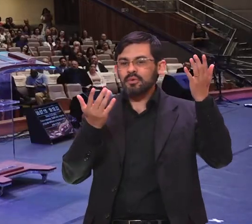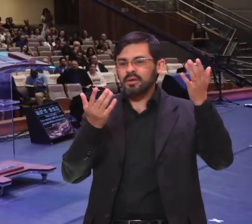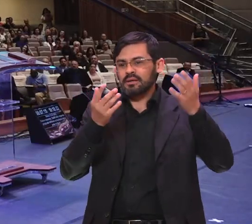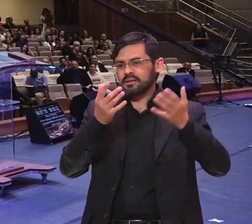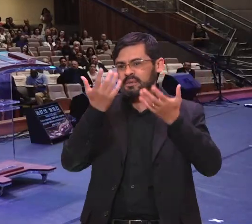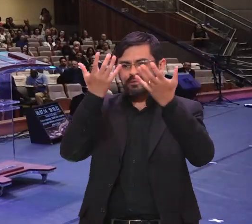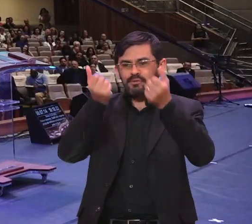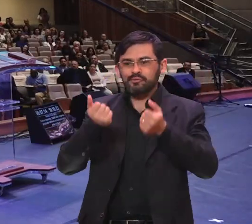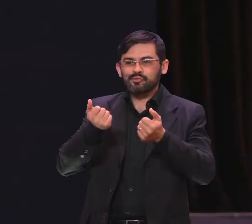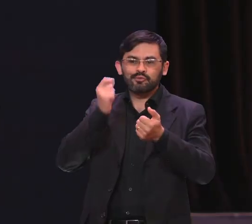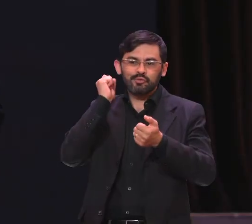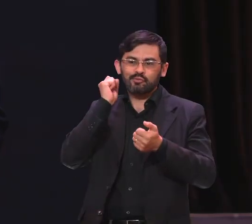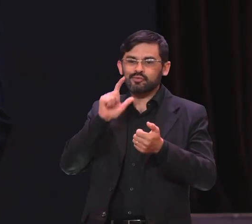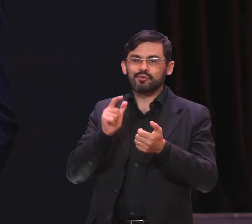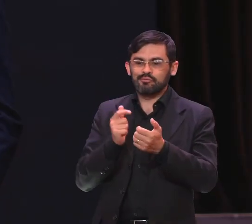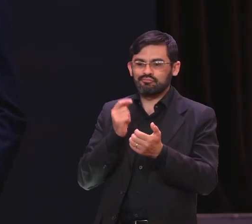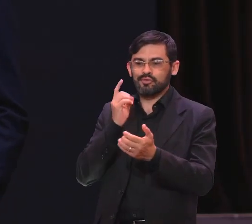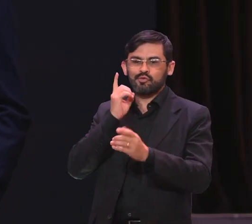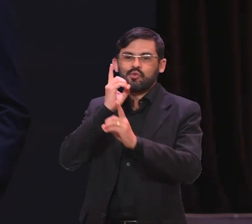inacessível.